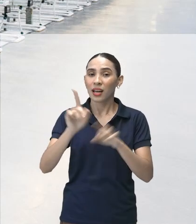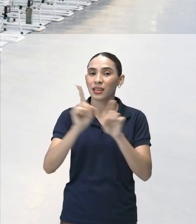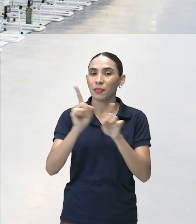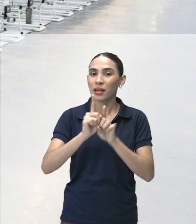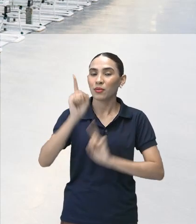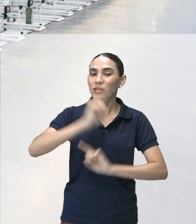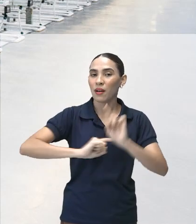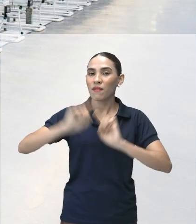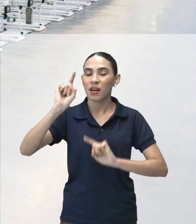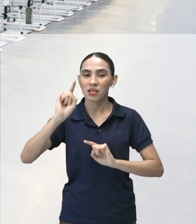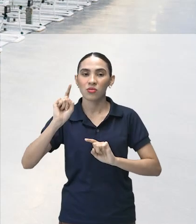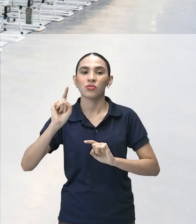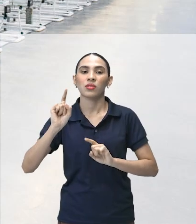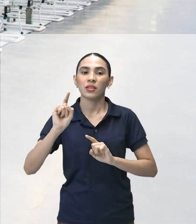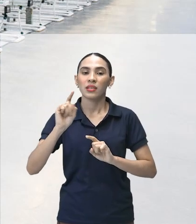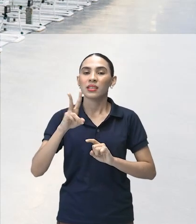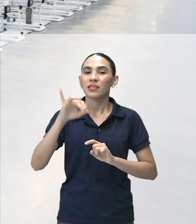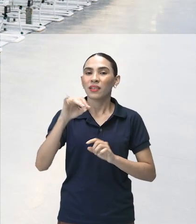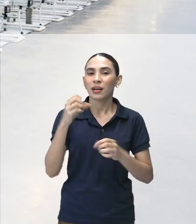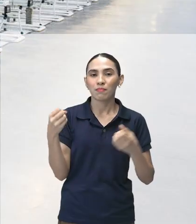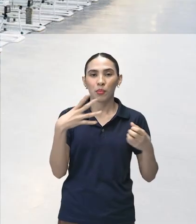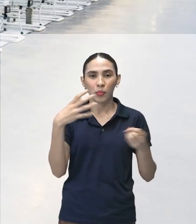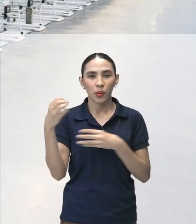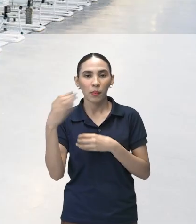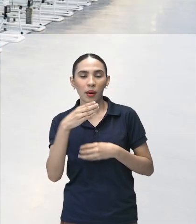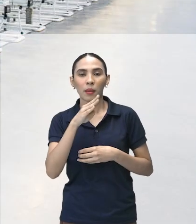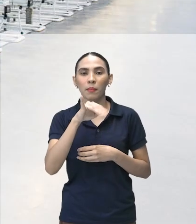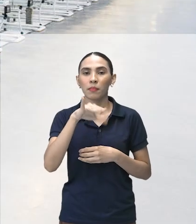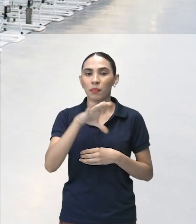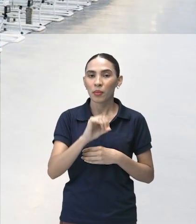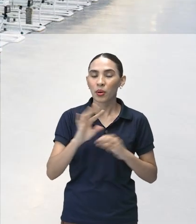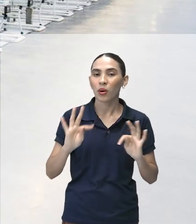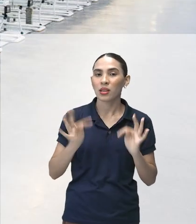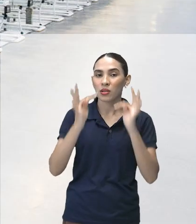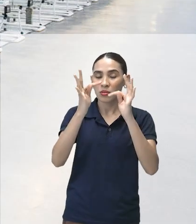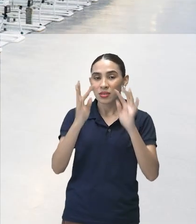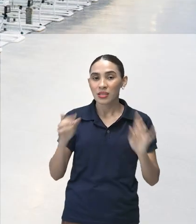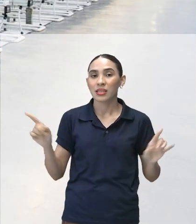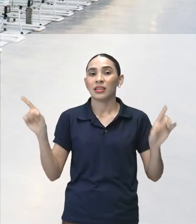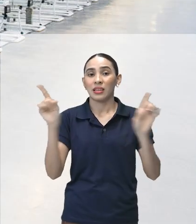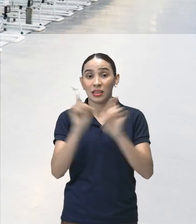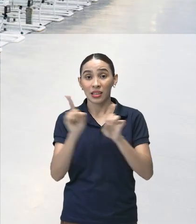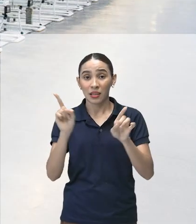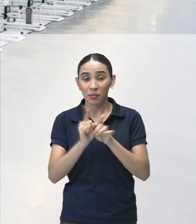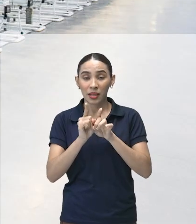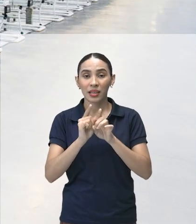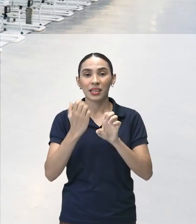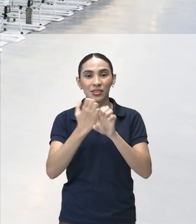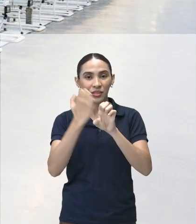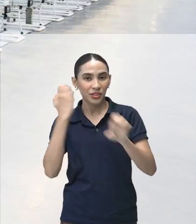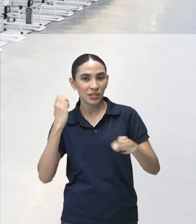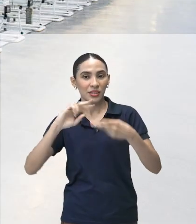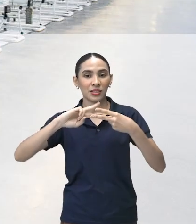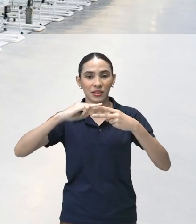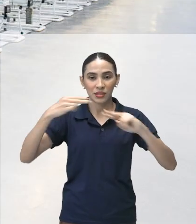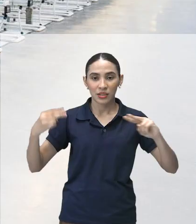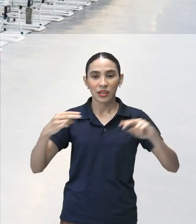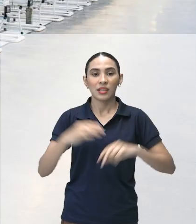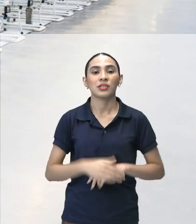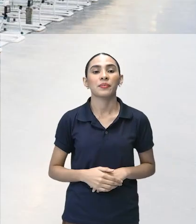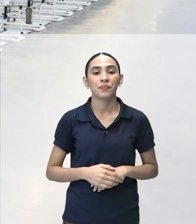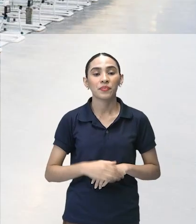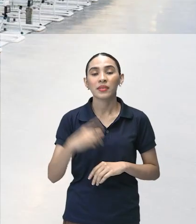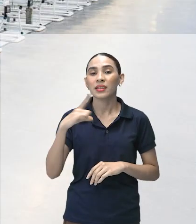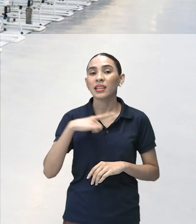esses avanços aí que acabam surgindo na biotecnologia e também na engenharia genética, que